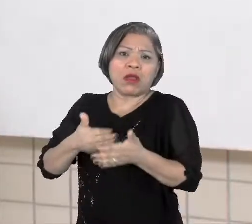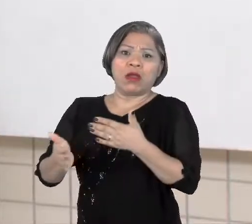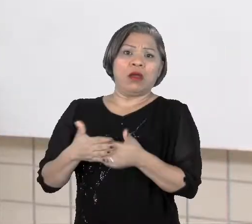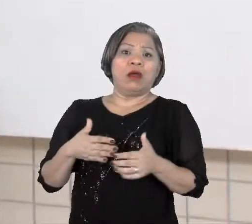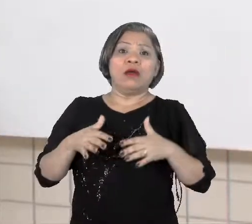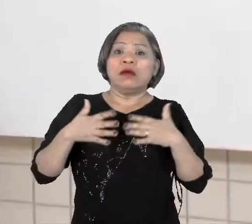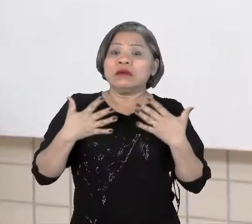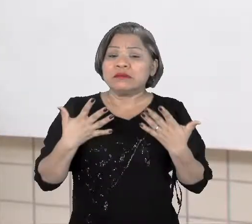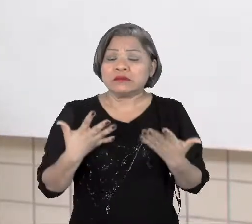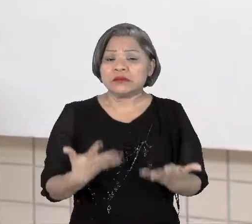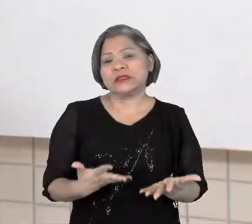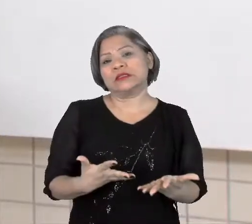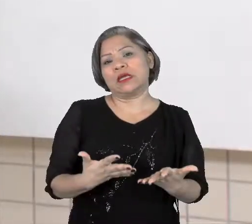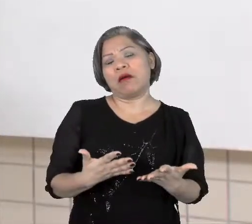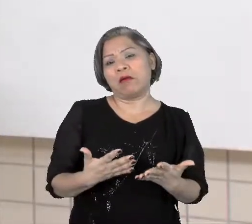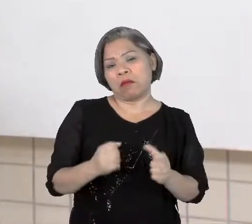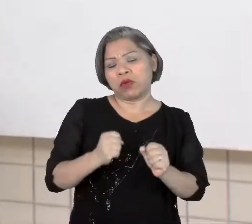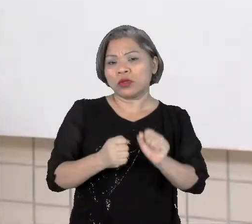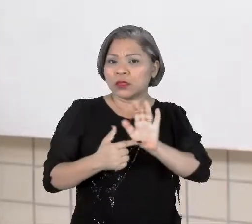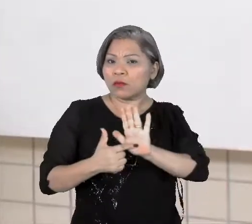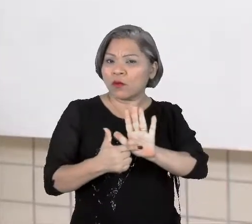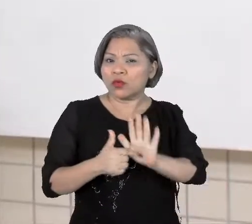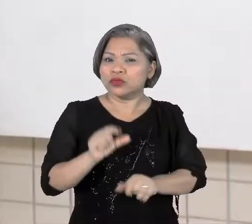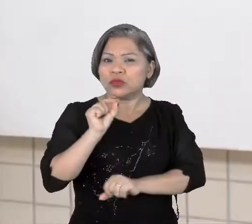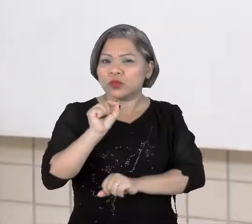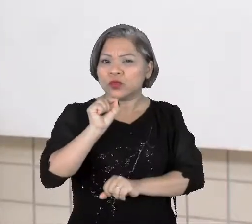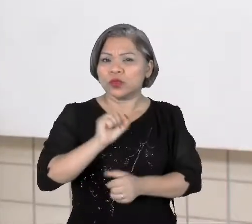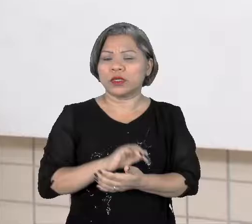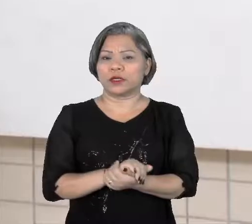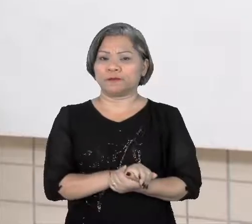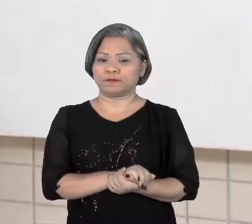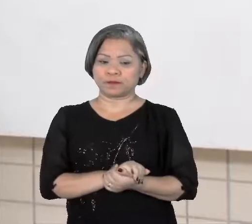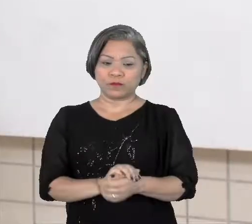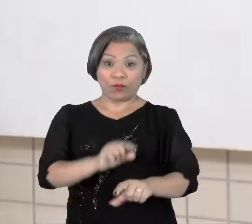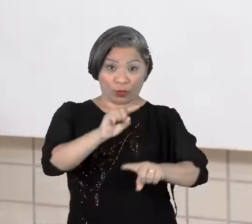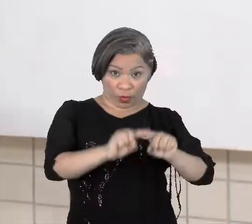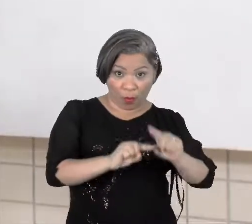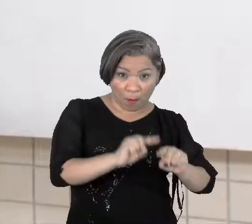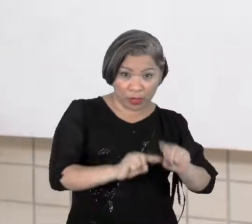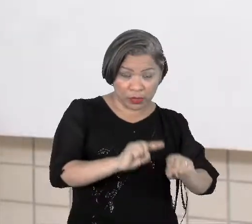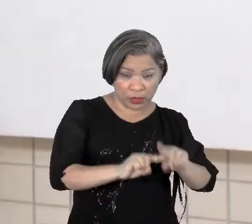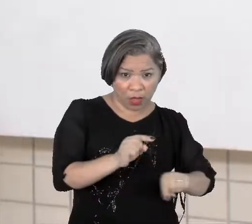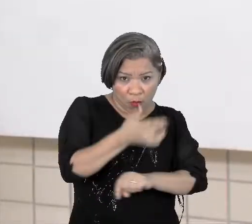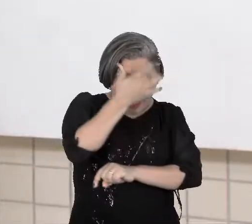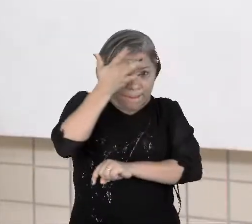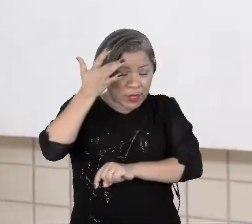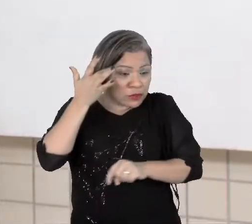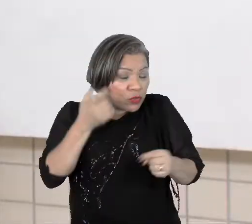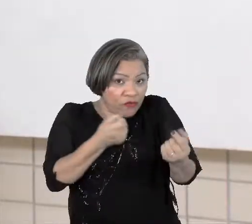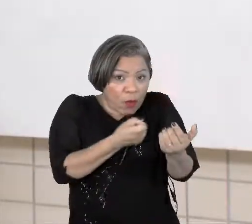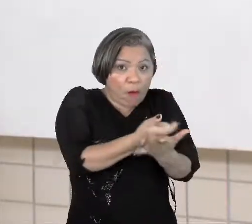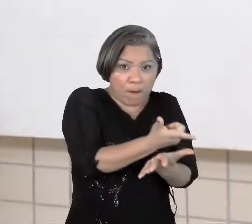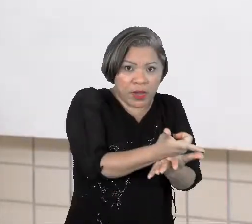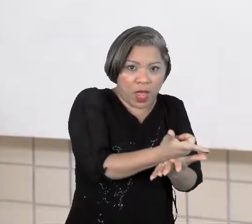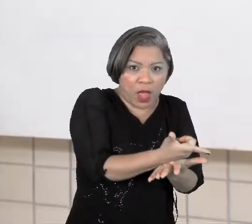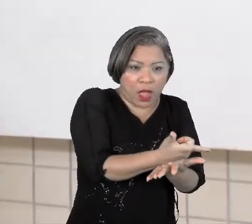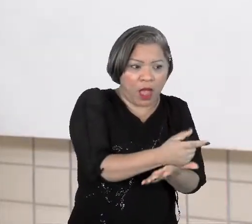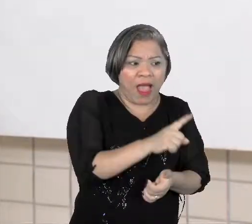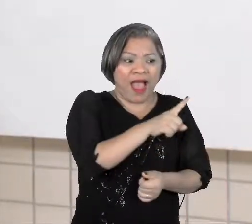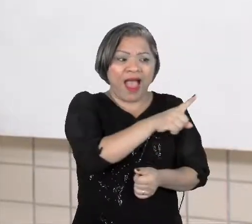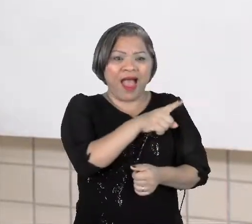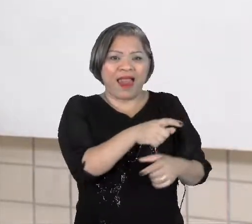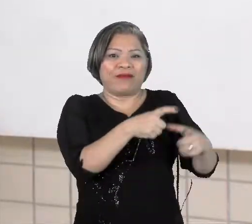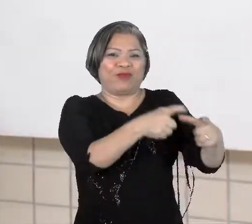Então, devemos colocar em destaque que os insumos que aquele trabalhador vai comprar naquela propriedade são insumos que têm um